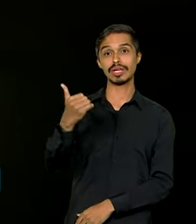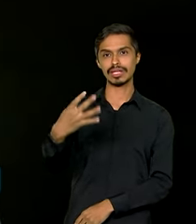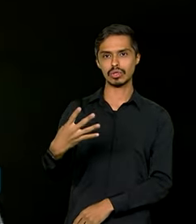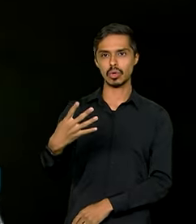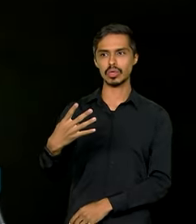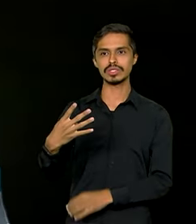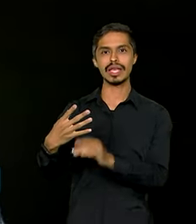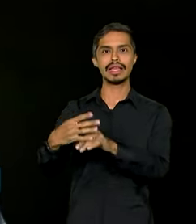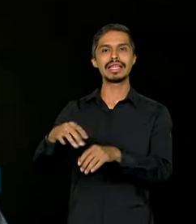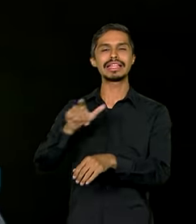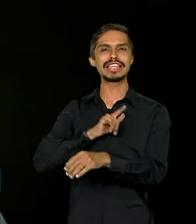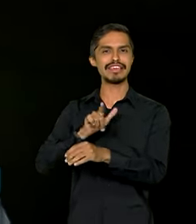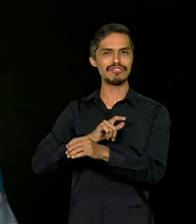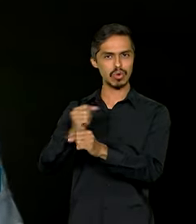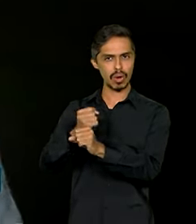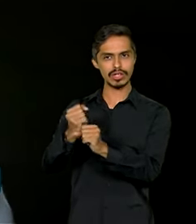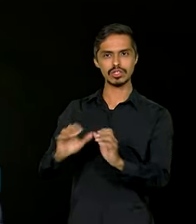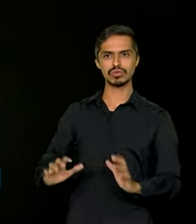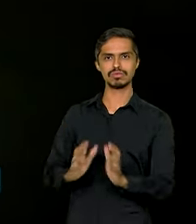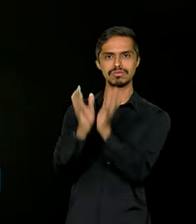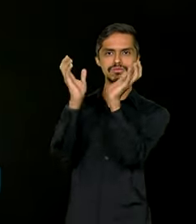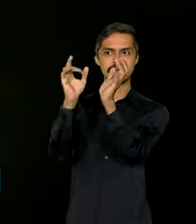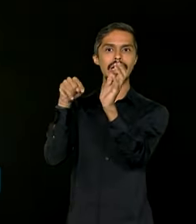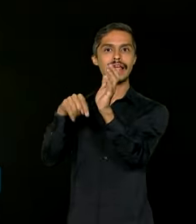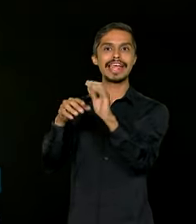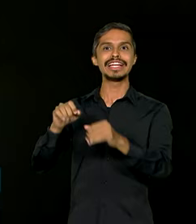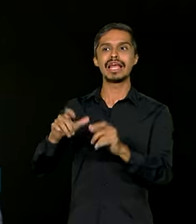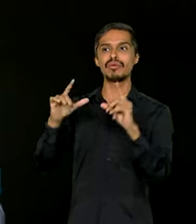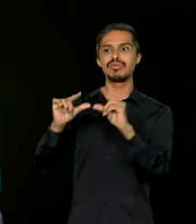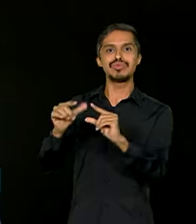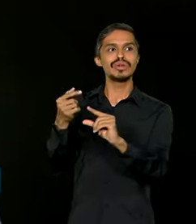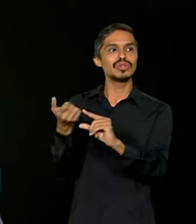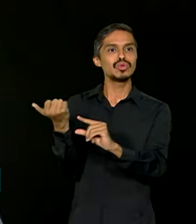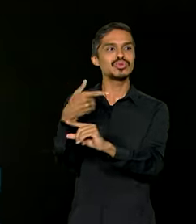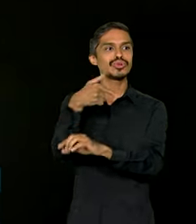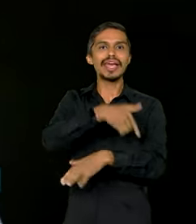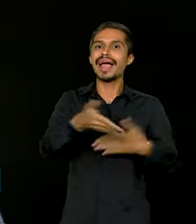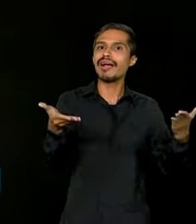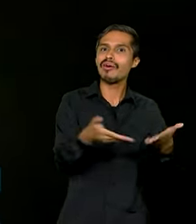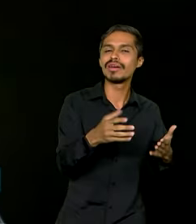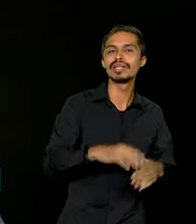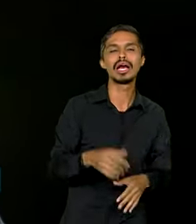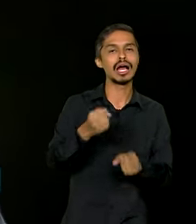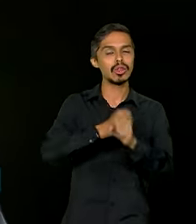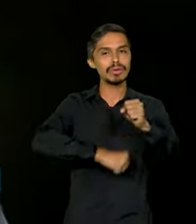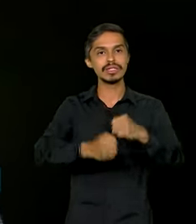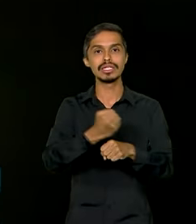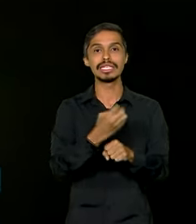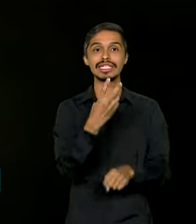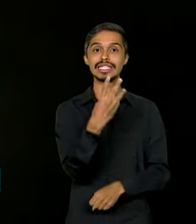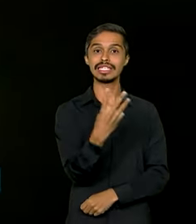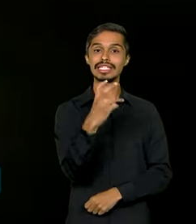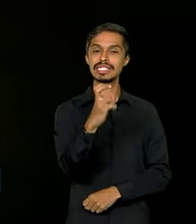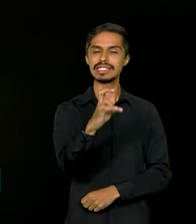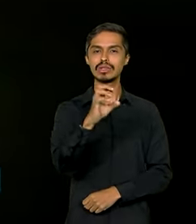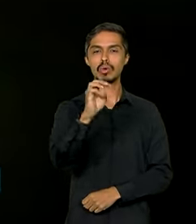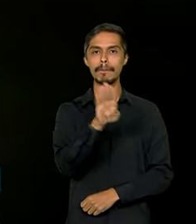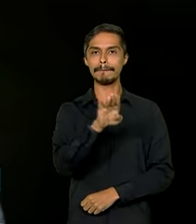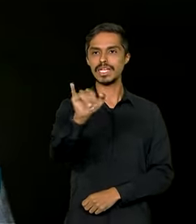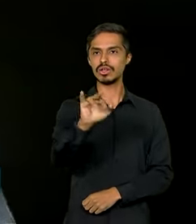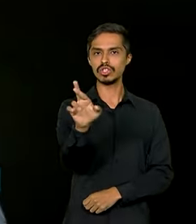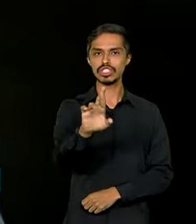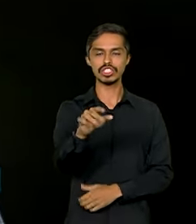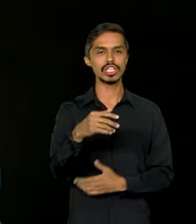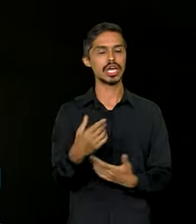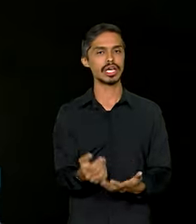a Copa do Mundo de Futebol. Em 2023, foram quase 35 bilhões de reais injetados na economia por turistas